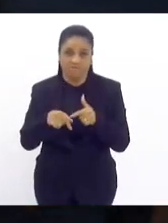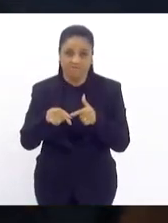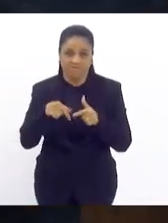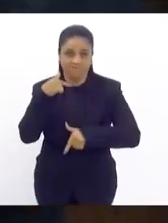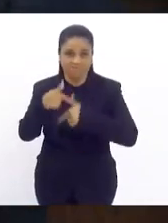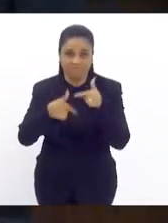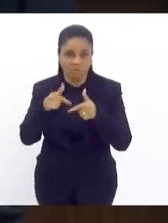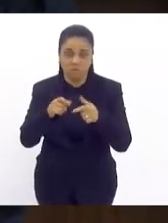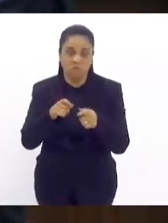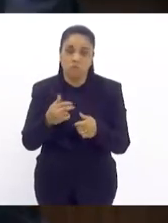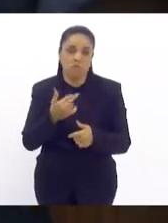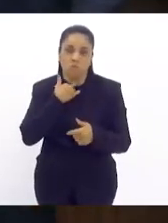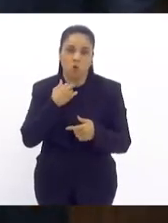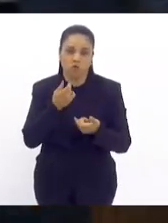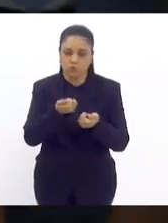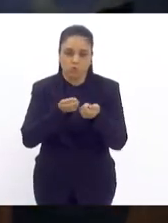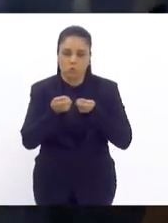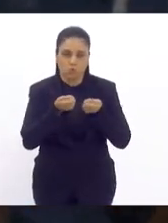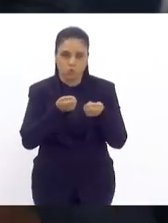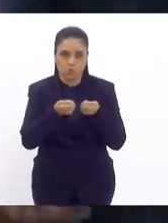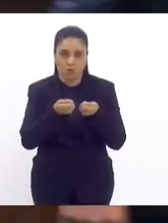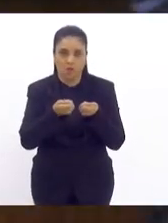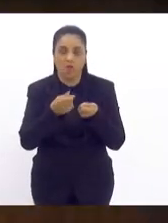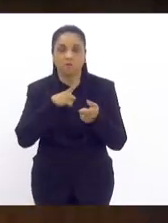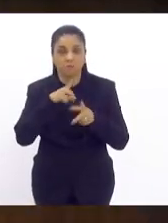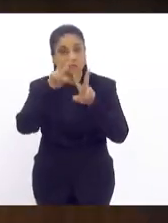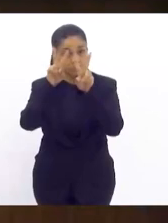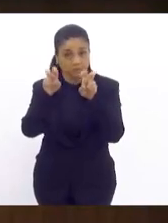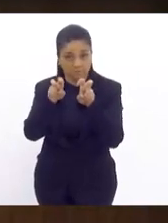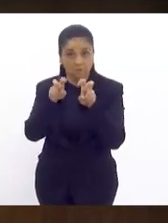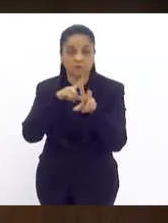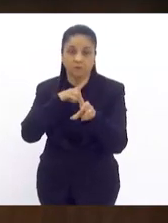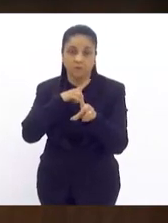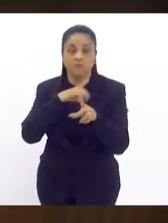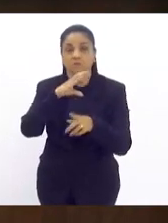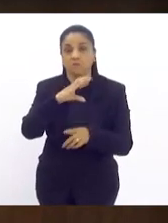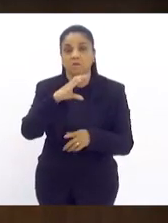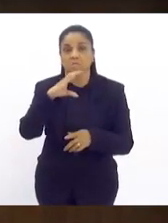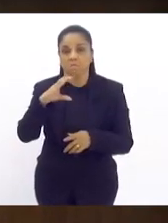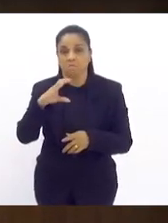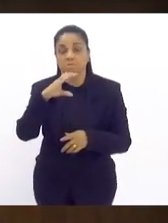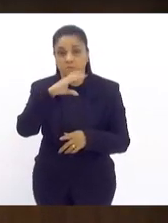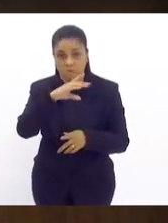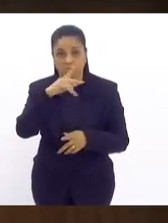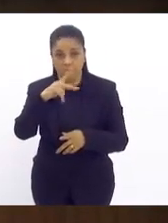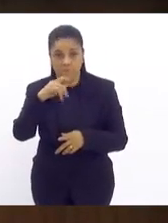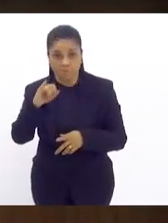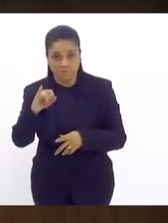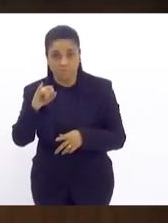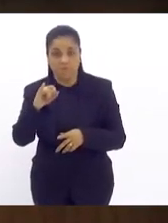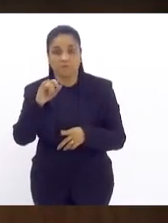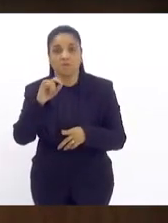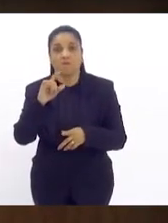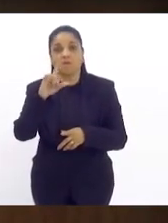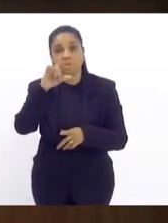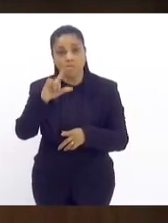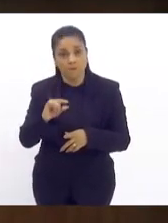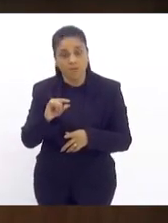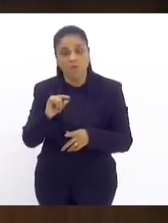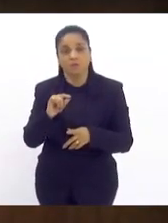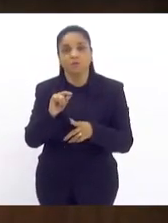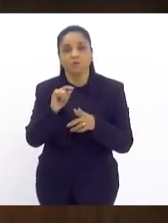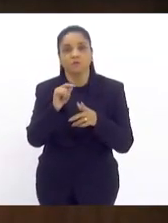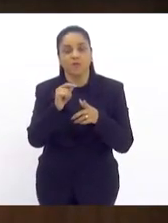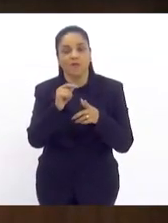pode ser controlado agora a gente tem outros temas como por exemplo tem uma dcpis que é um instrumento de minoria que é